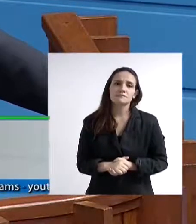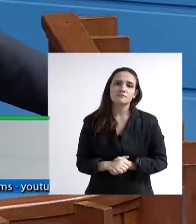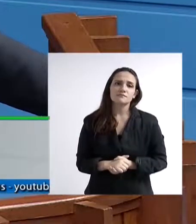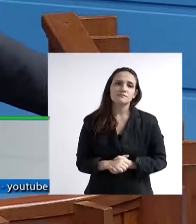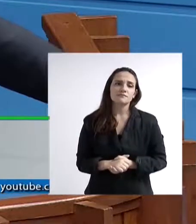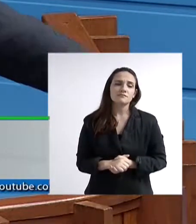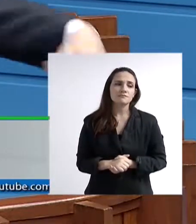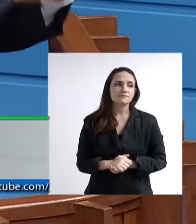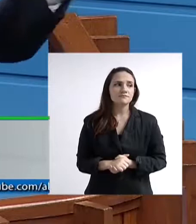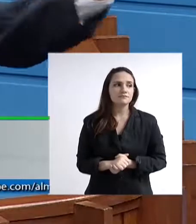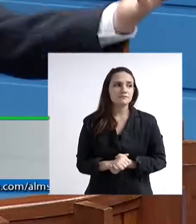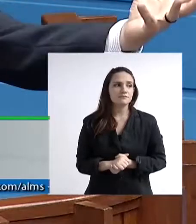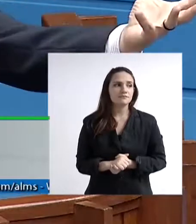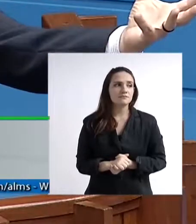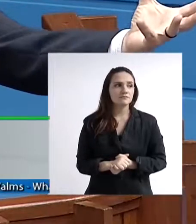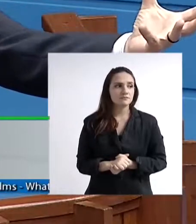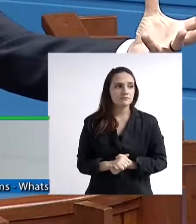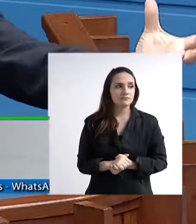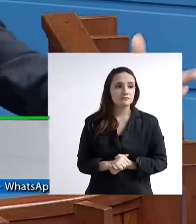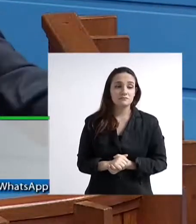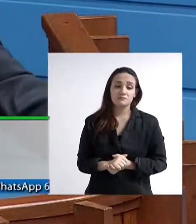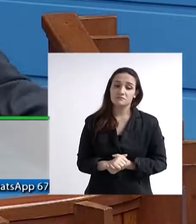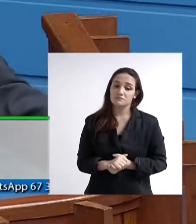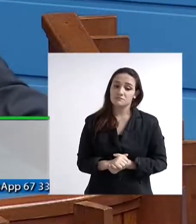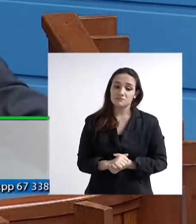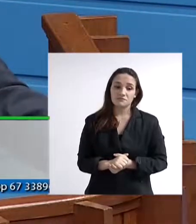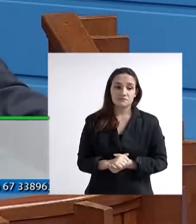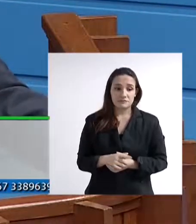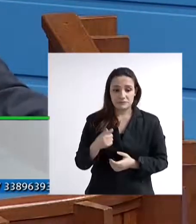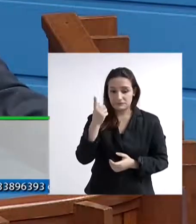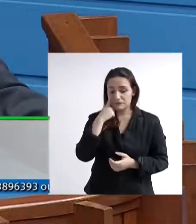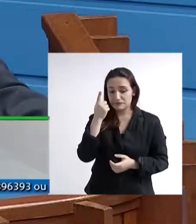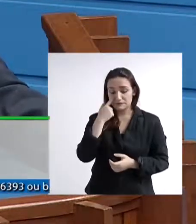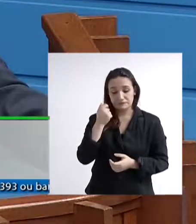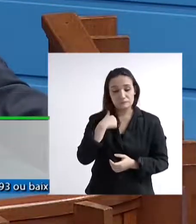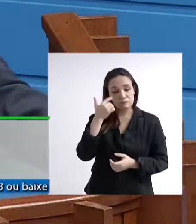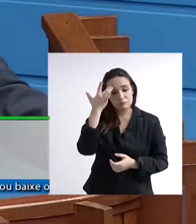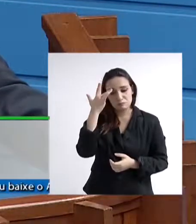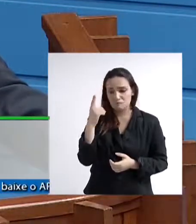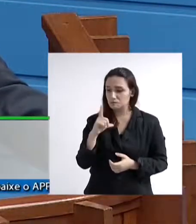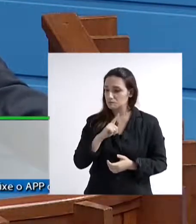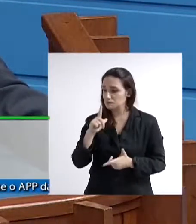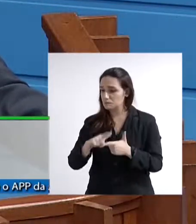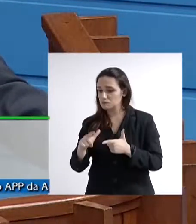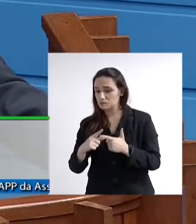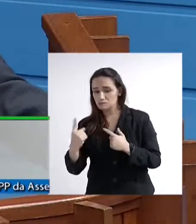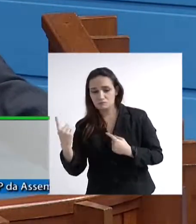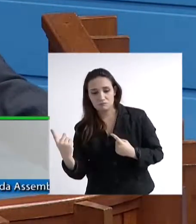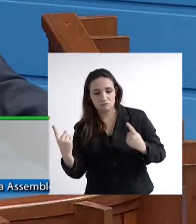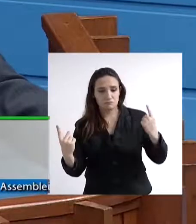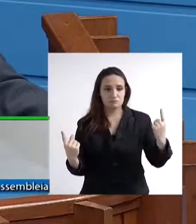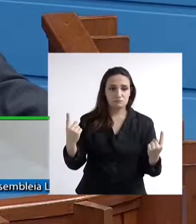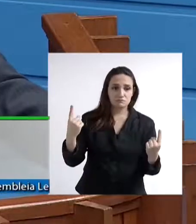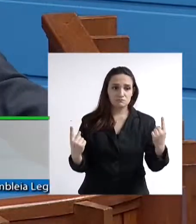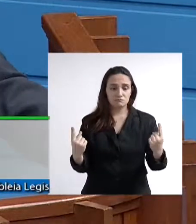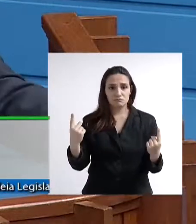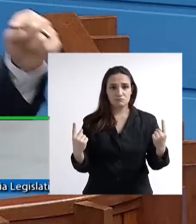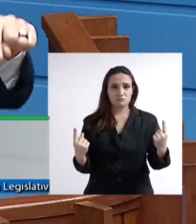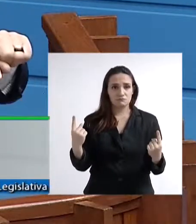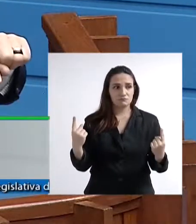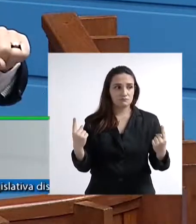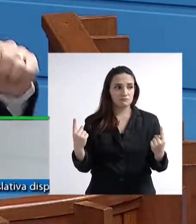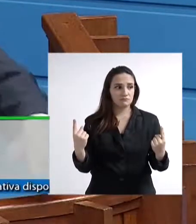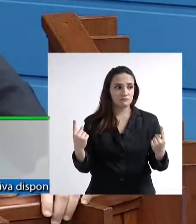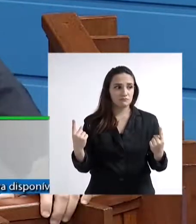Na briga do mar com o rochedo, quem é que leva pior?